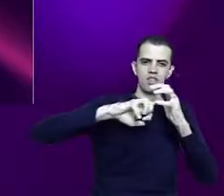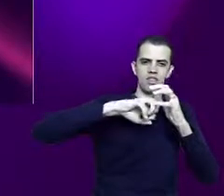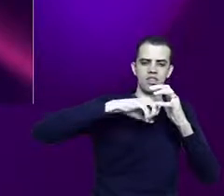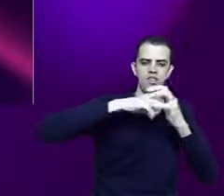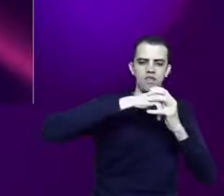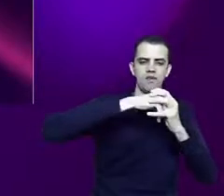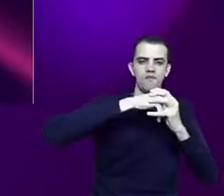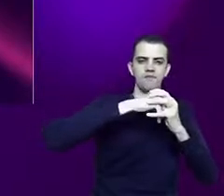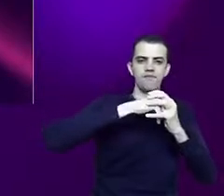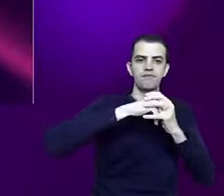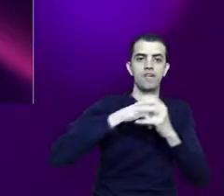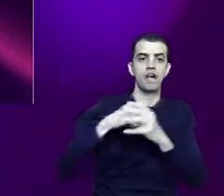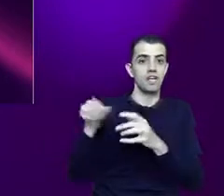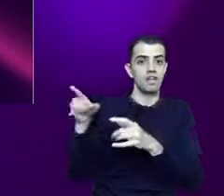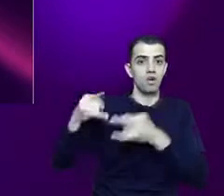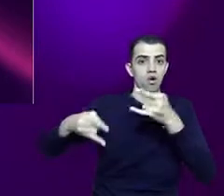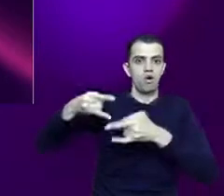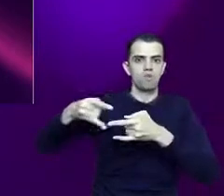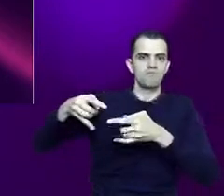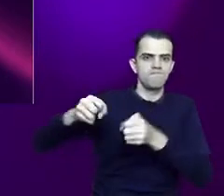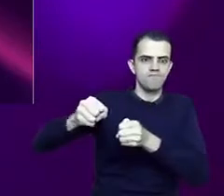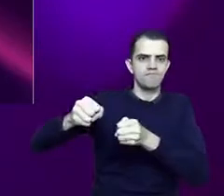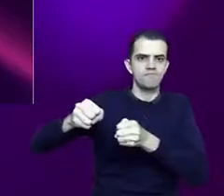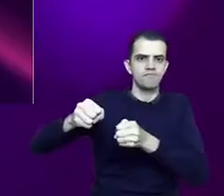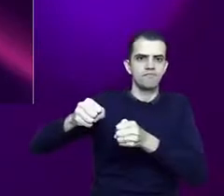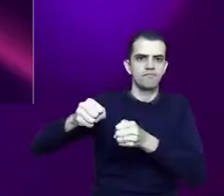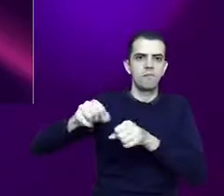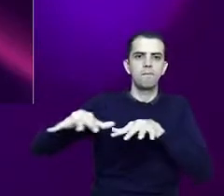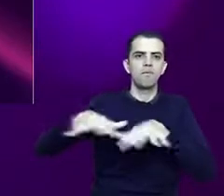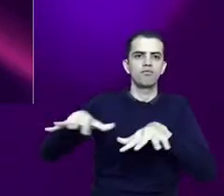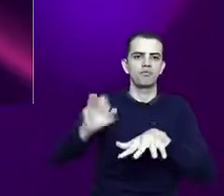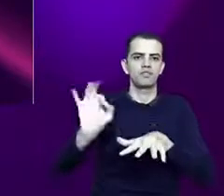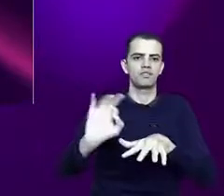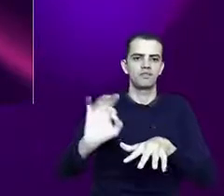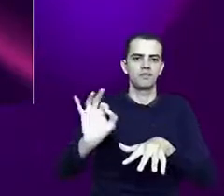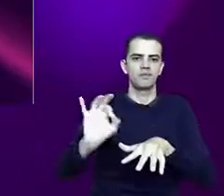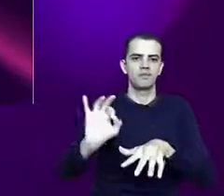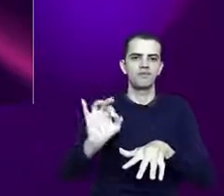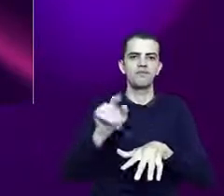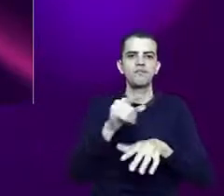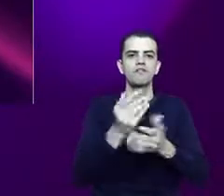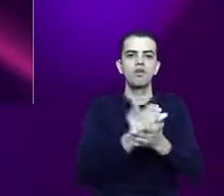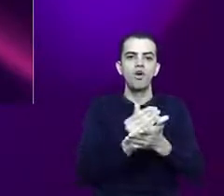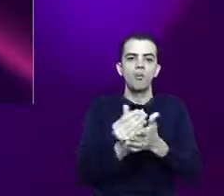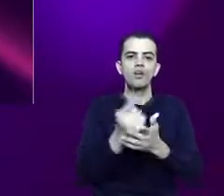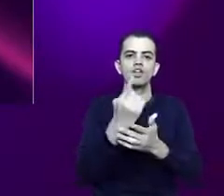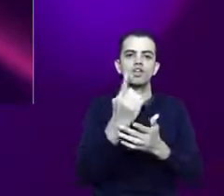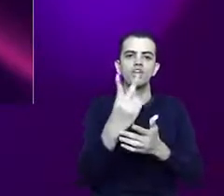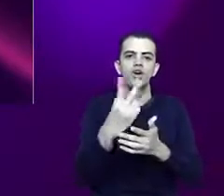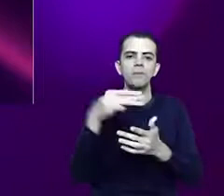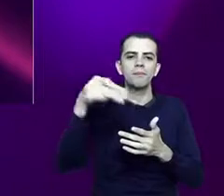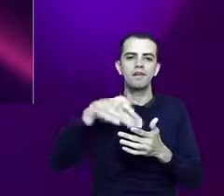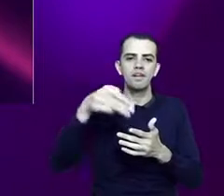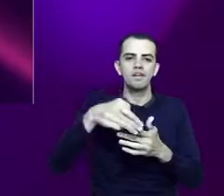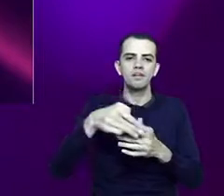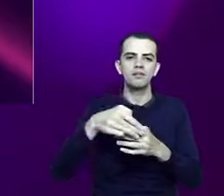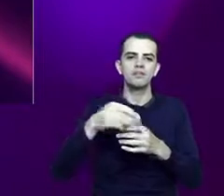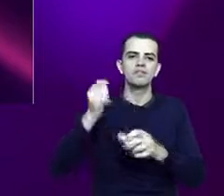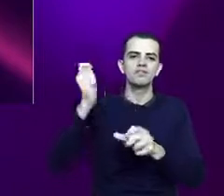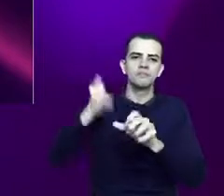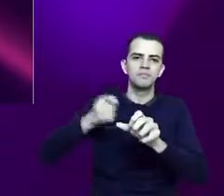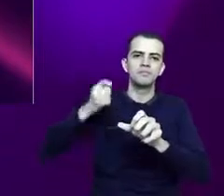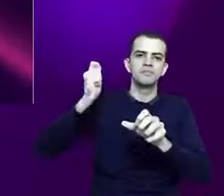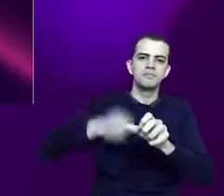esse bloqueio, e você começa com uma distância igual aqui de 12 milímetros, vai baixando para